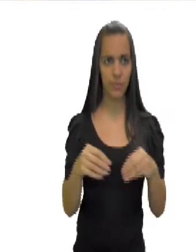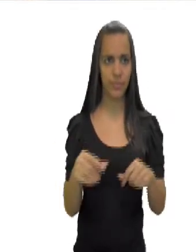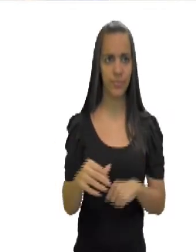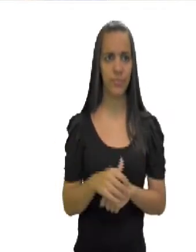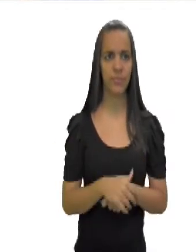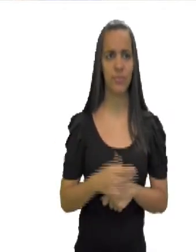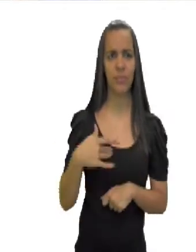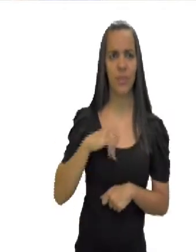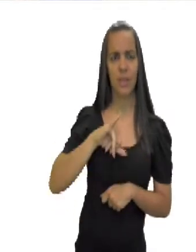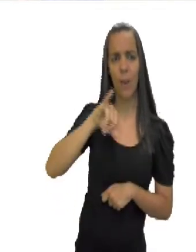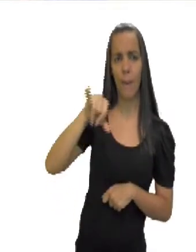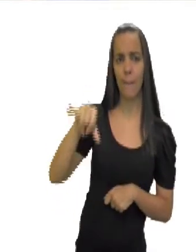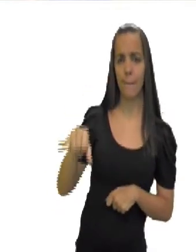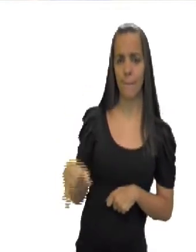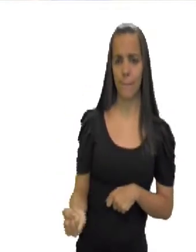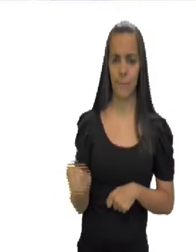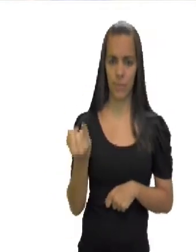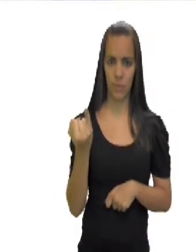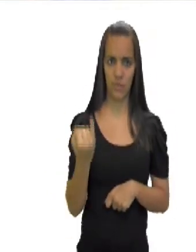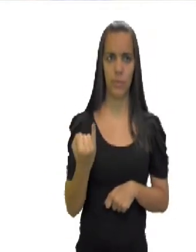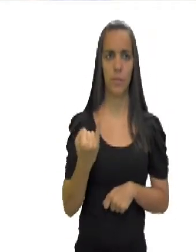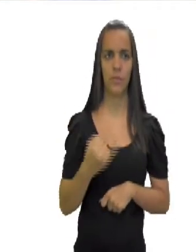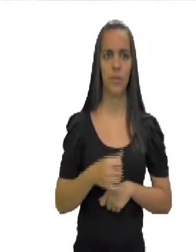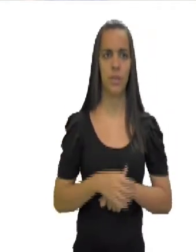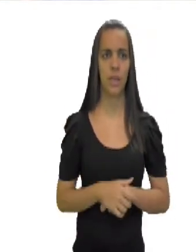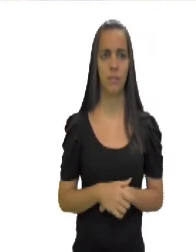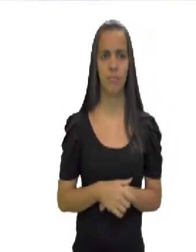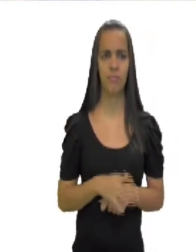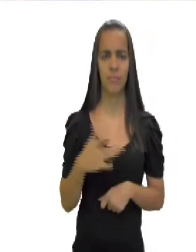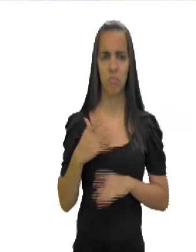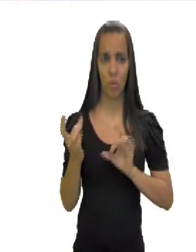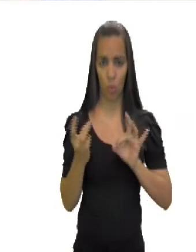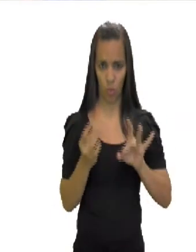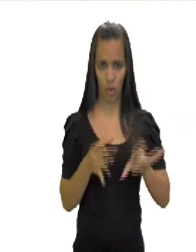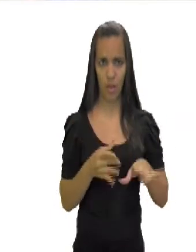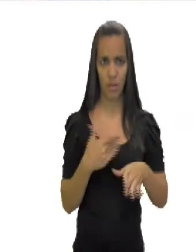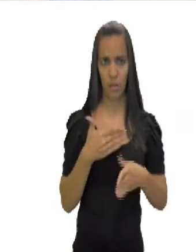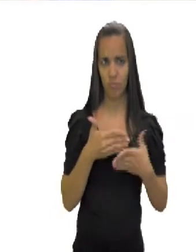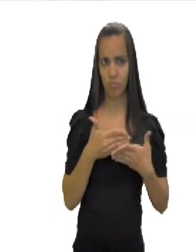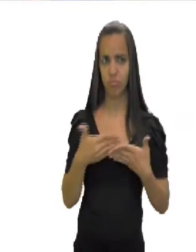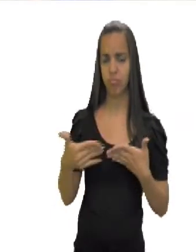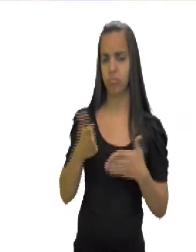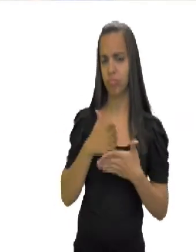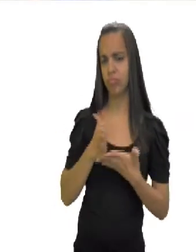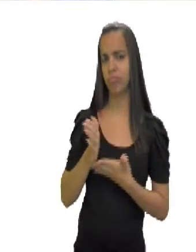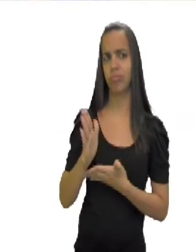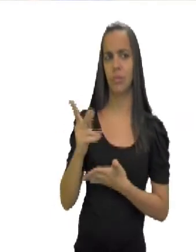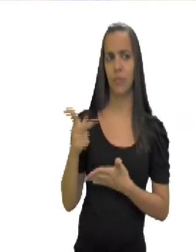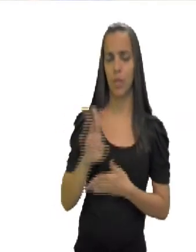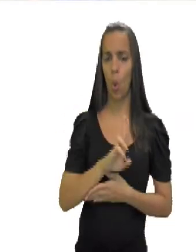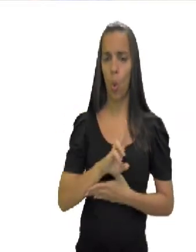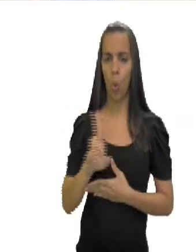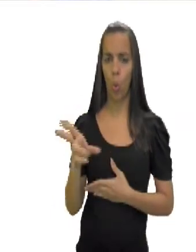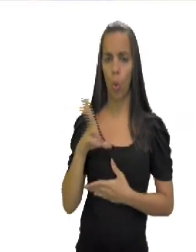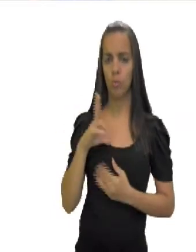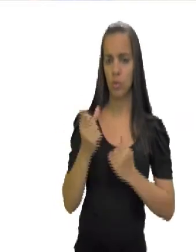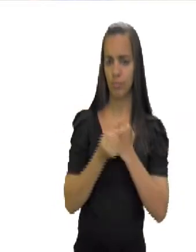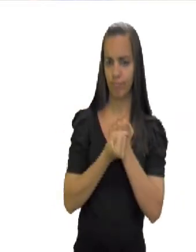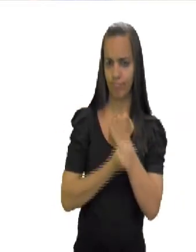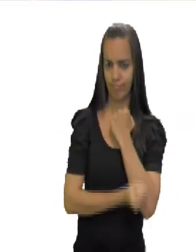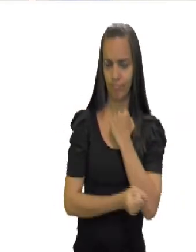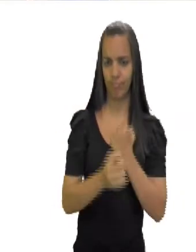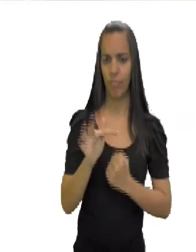Lá, água e sais minerais são aproveitados. O restante passa a se chamar fezes e